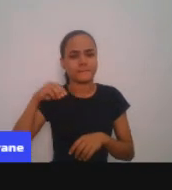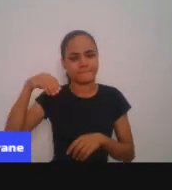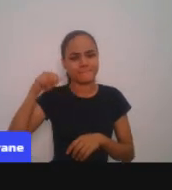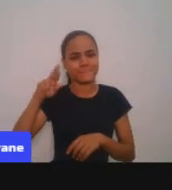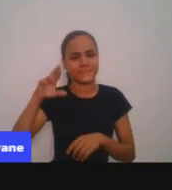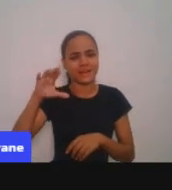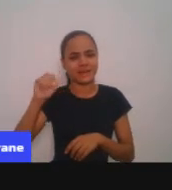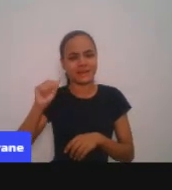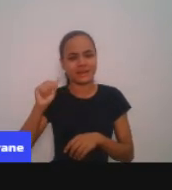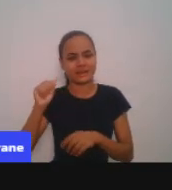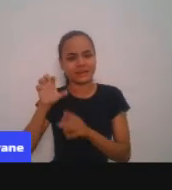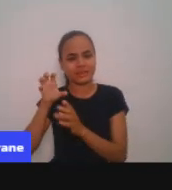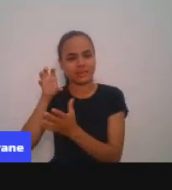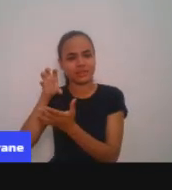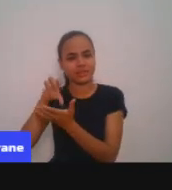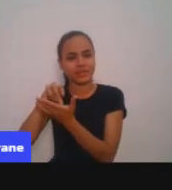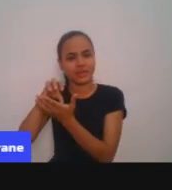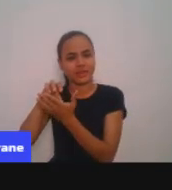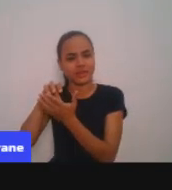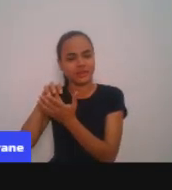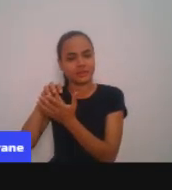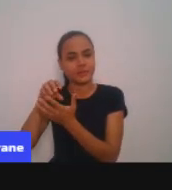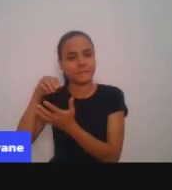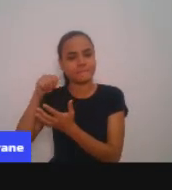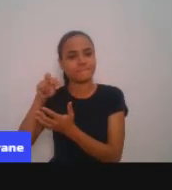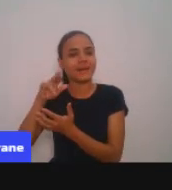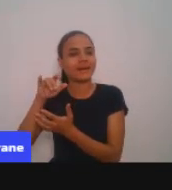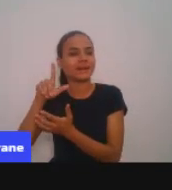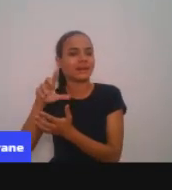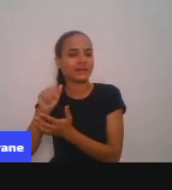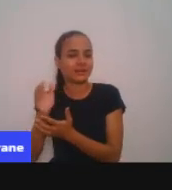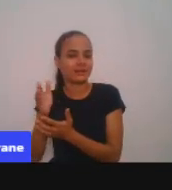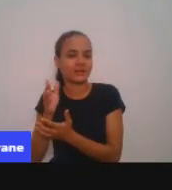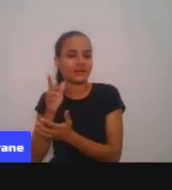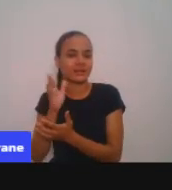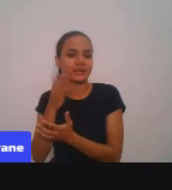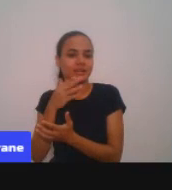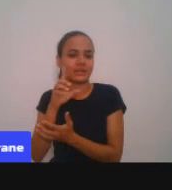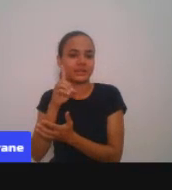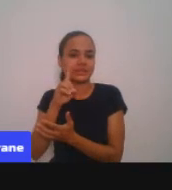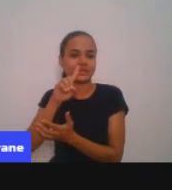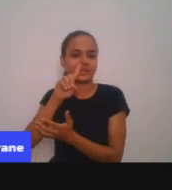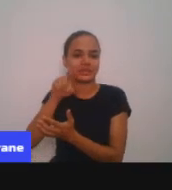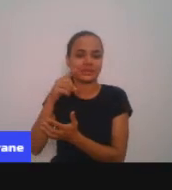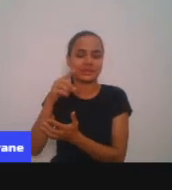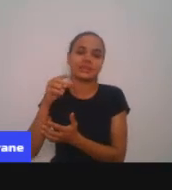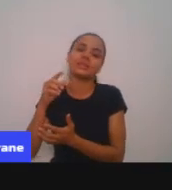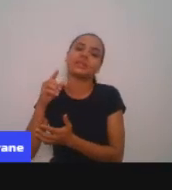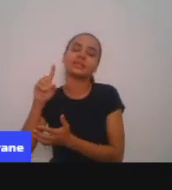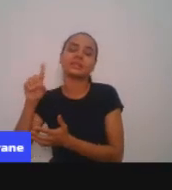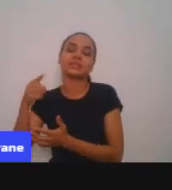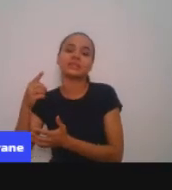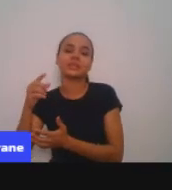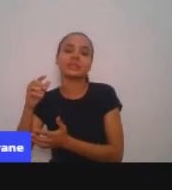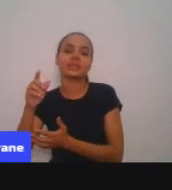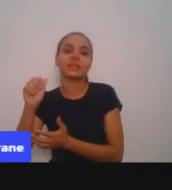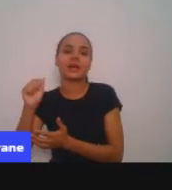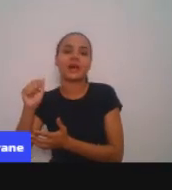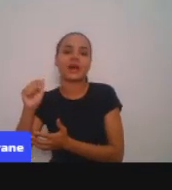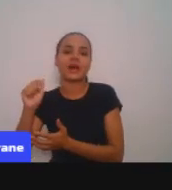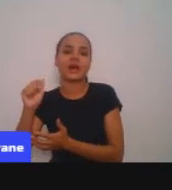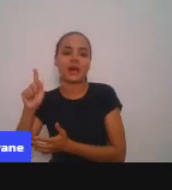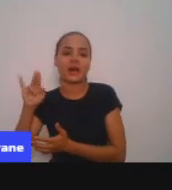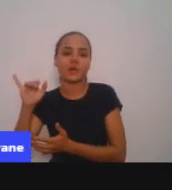às vezes chama atenção. Olha, esse professor fez nesse programa, porque fica aparecendo ali a marca d'água, né? Aquele